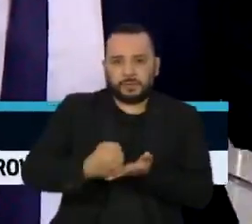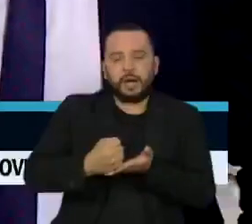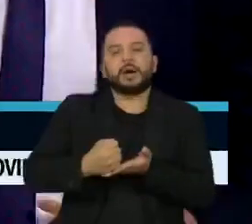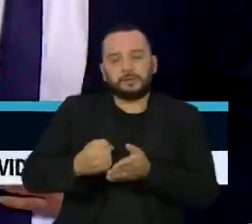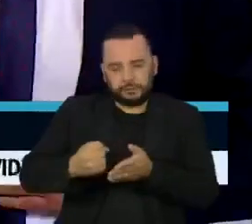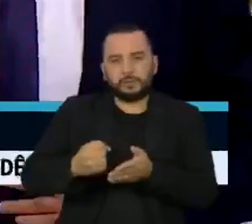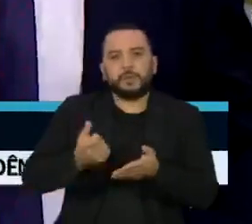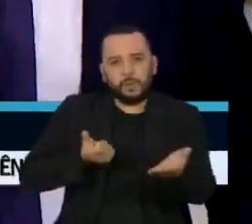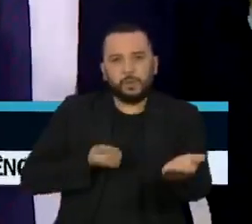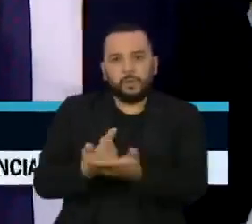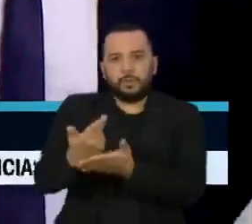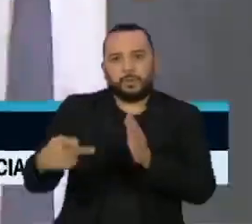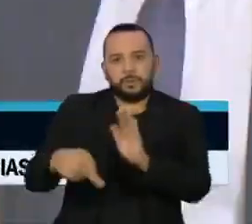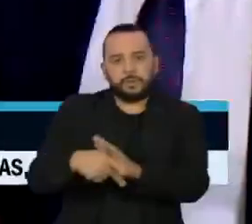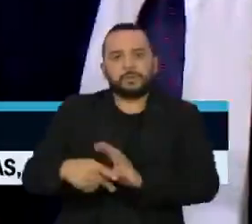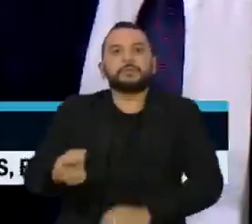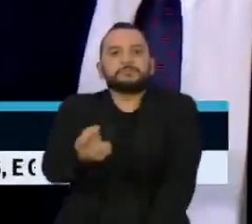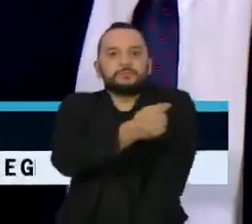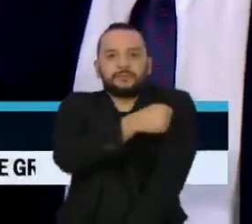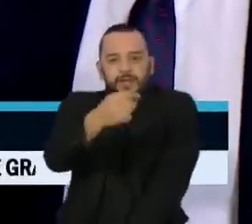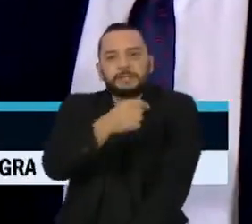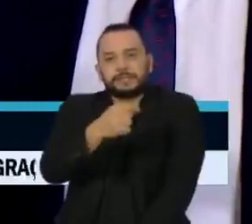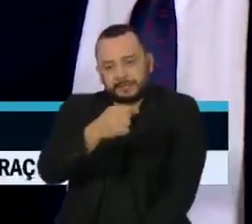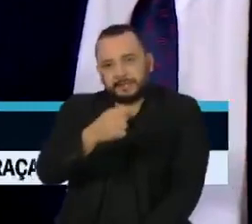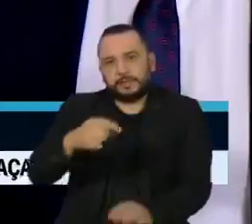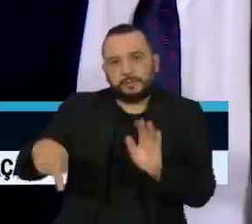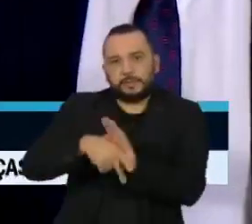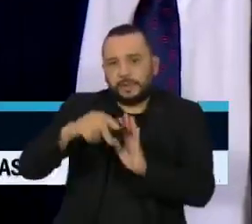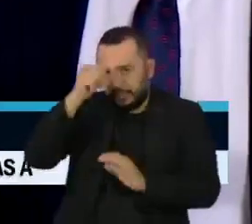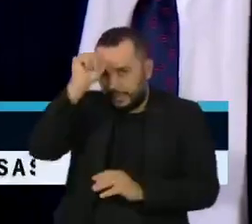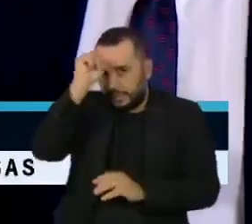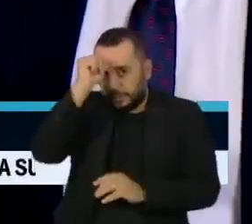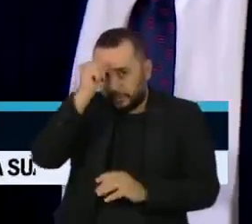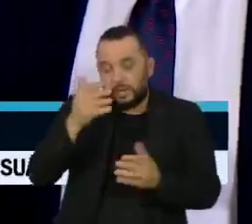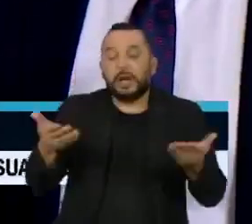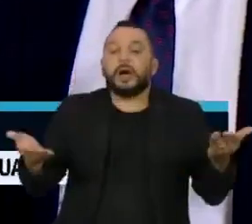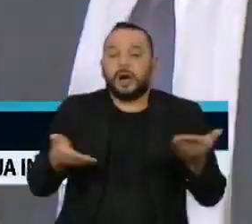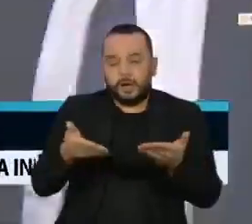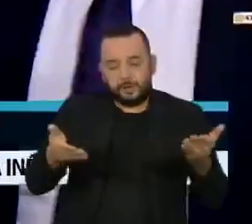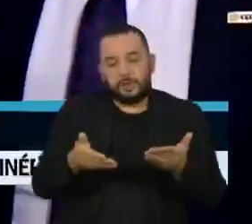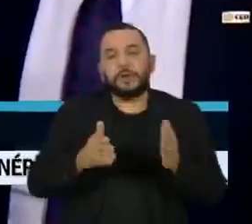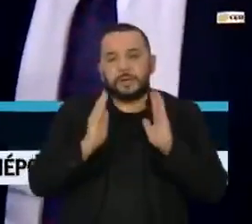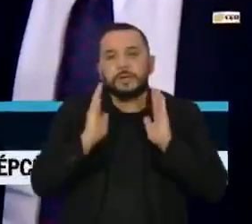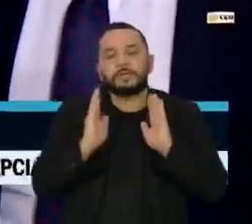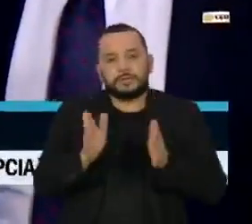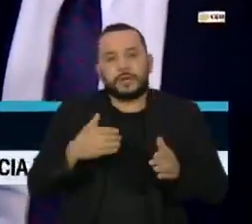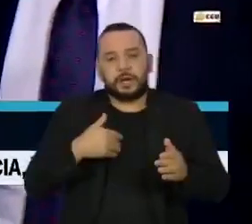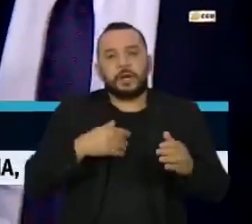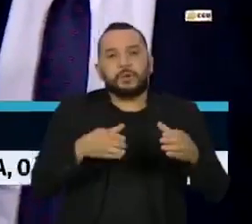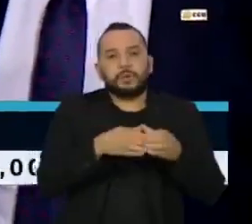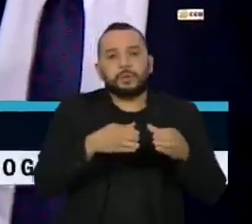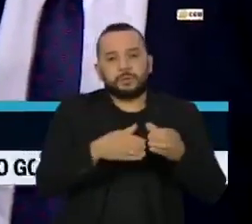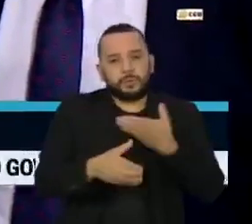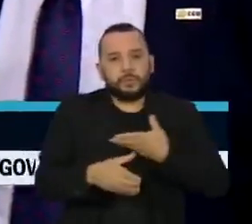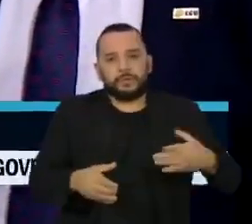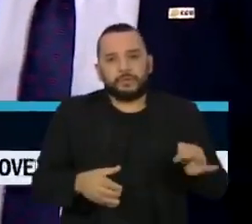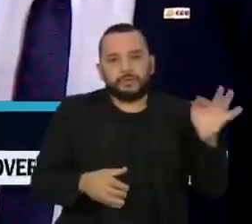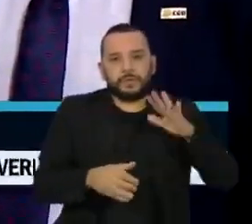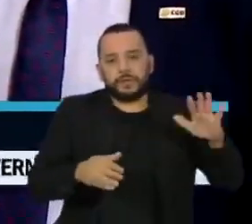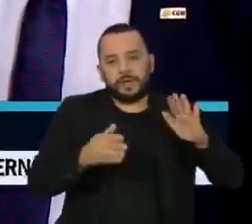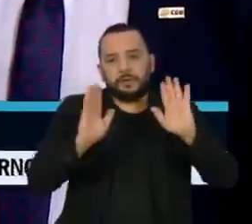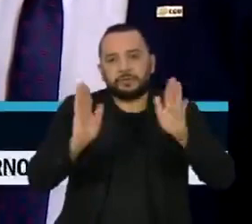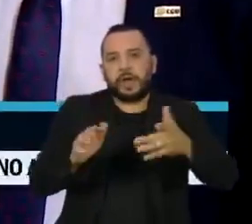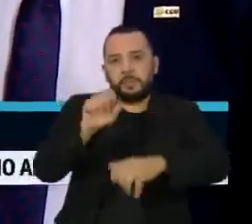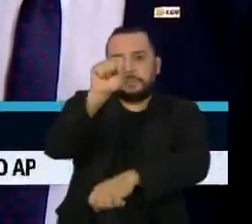da vacina Covaxin, por orientação da Controladoria Geral da União, decidimos suspender